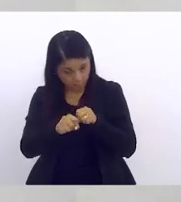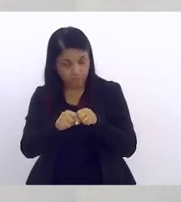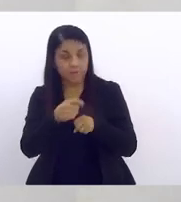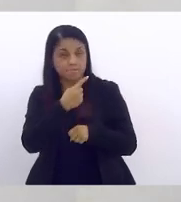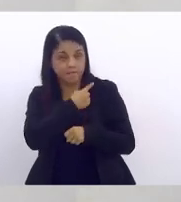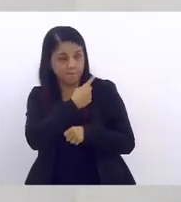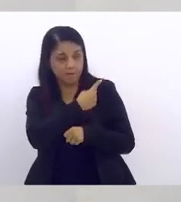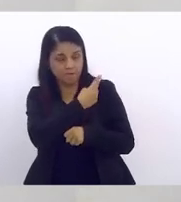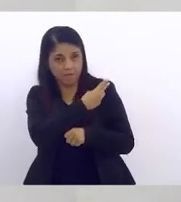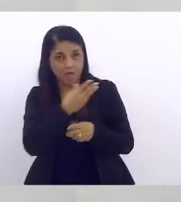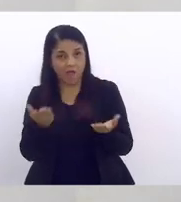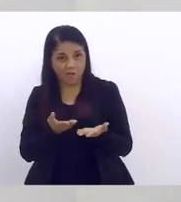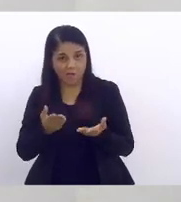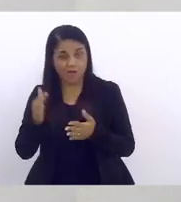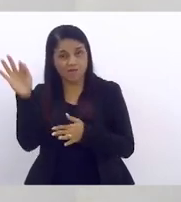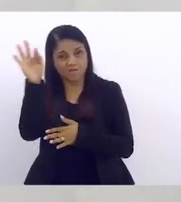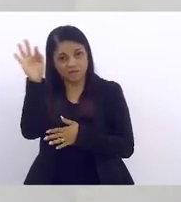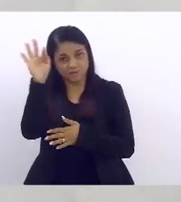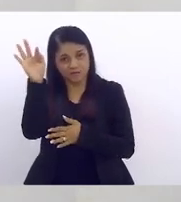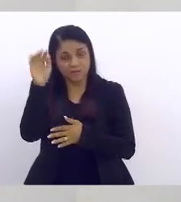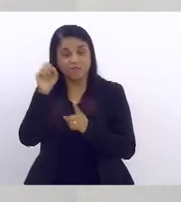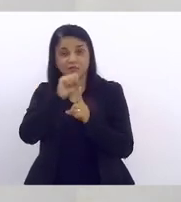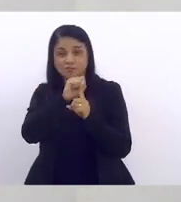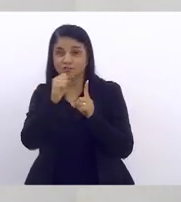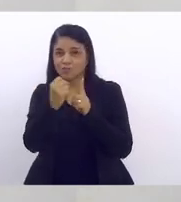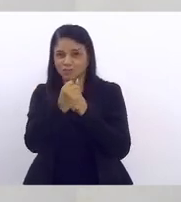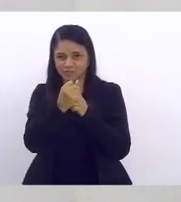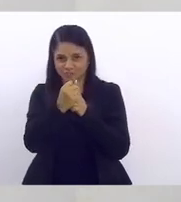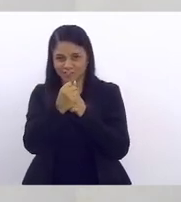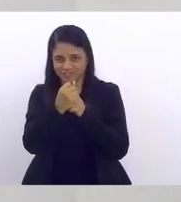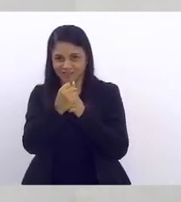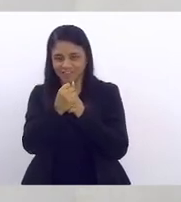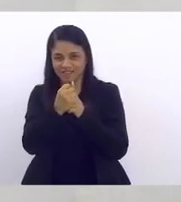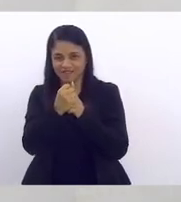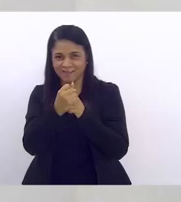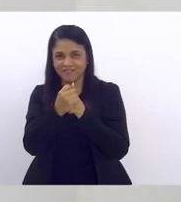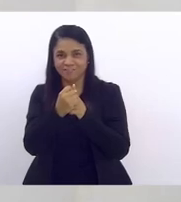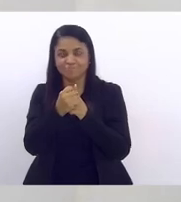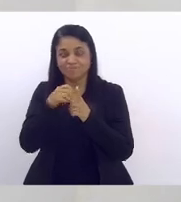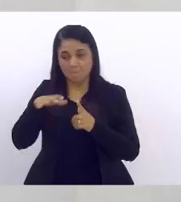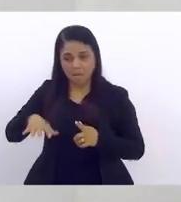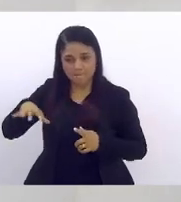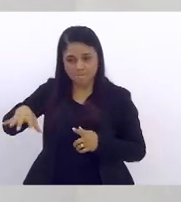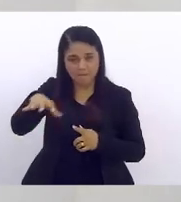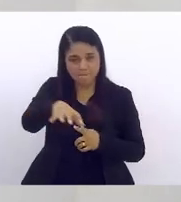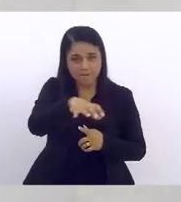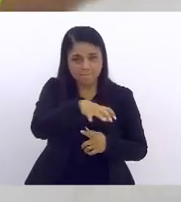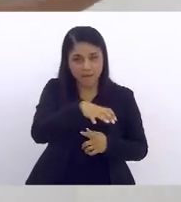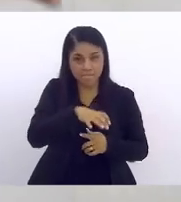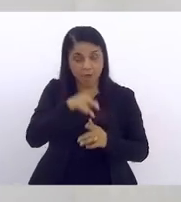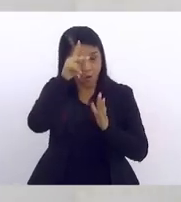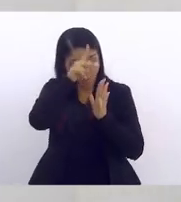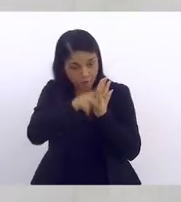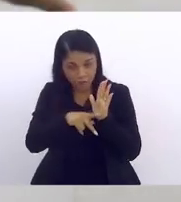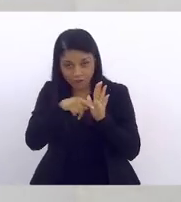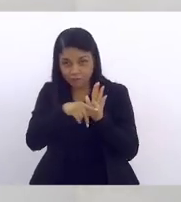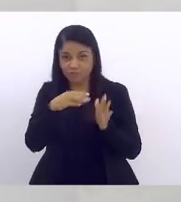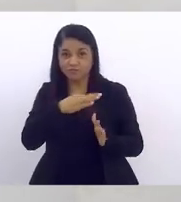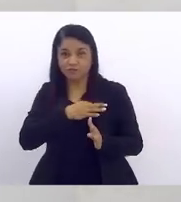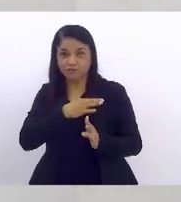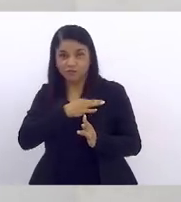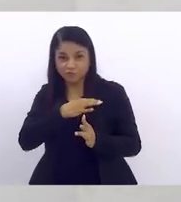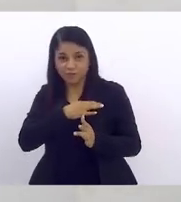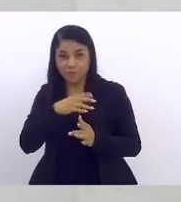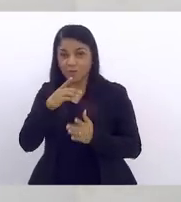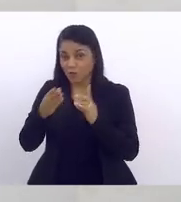médio, estou cursando licenciatura em Sociologia, estou em vários espaços, porque um projeto de voluntariado,